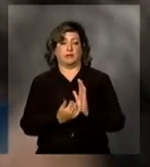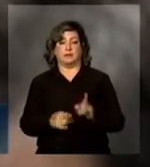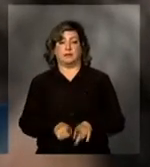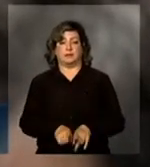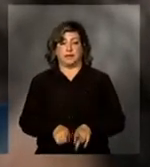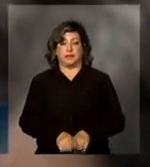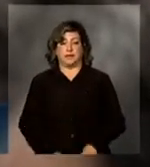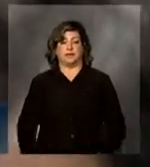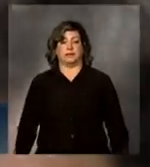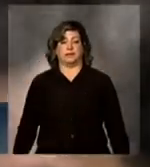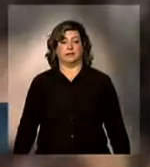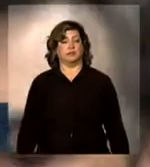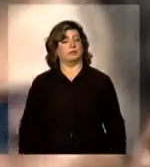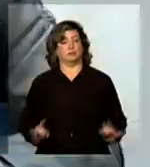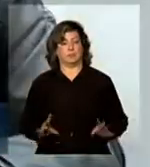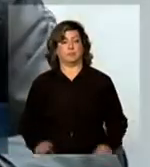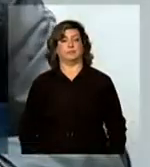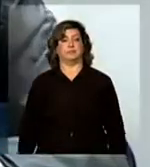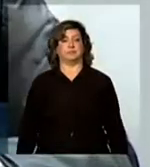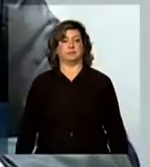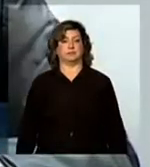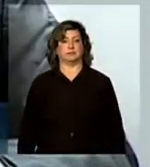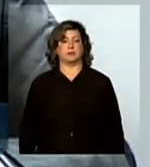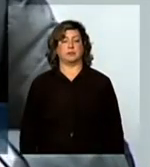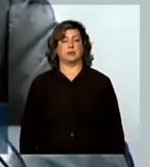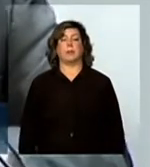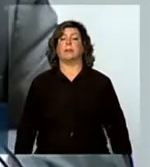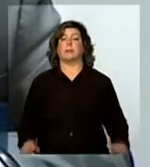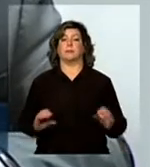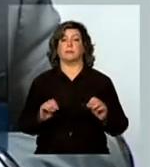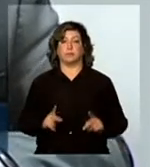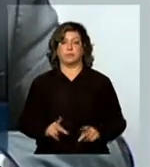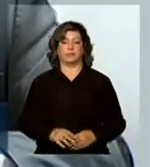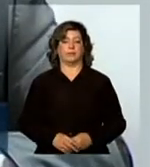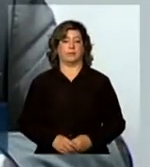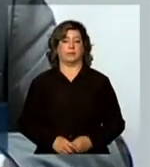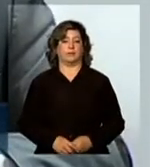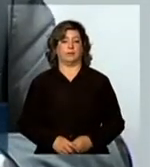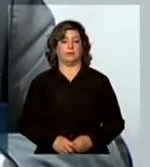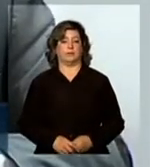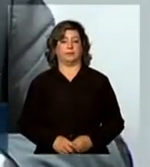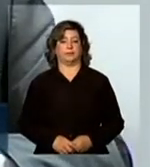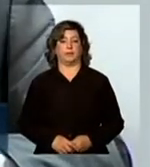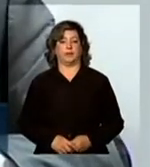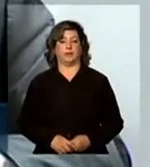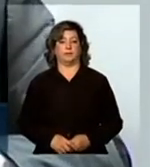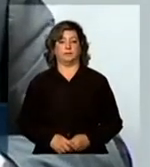também? Acho que é isso. Ok, muito bem. Oi?